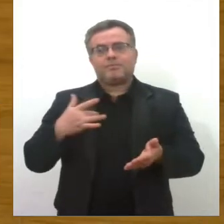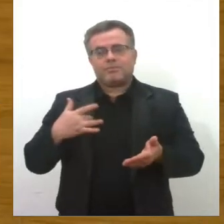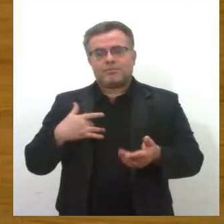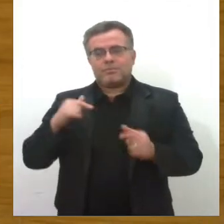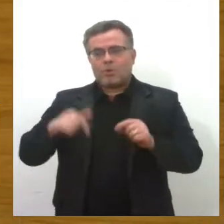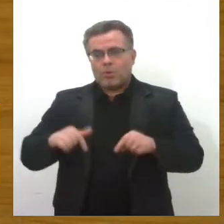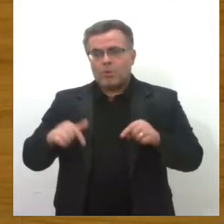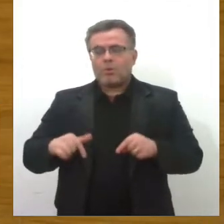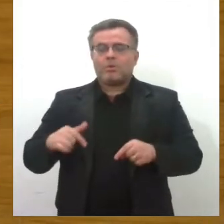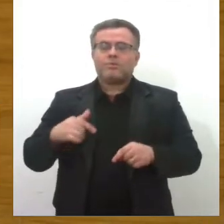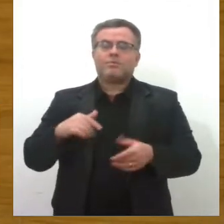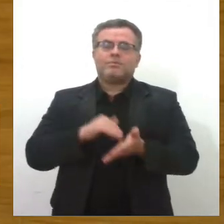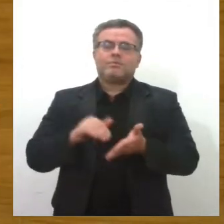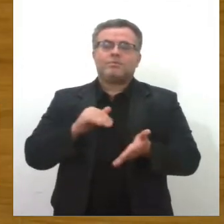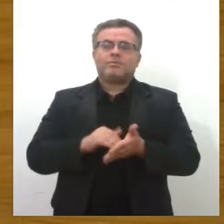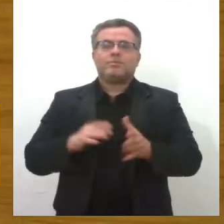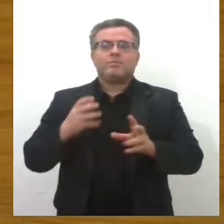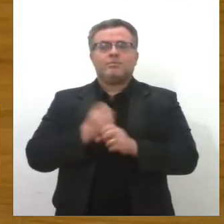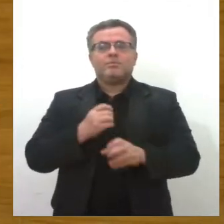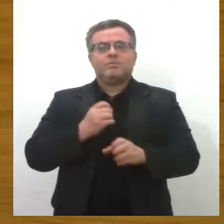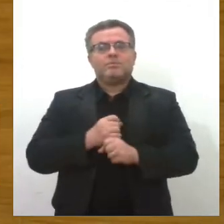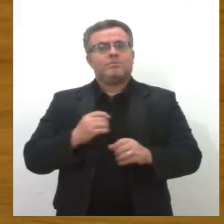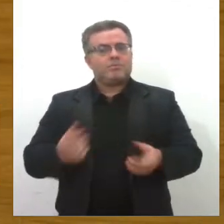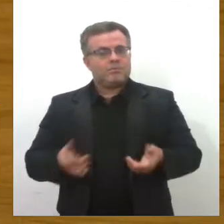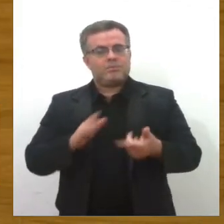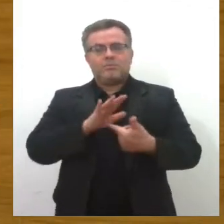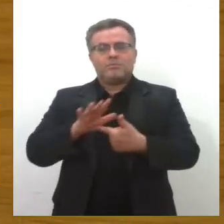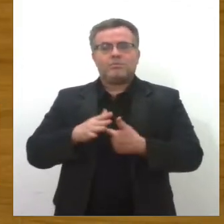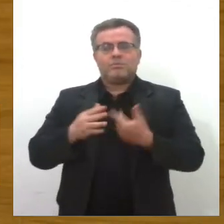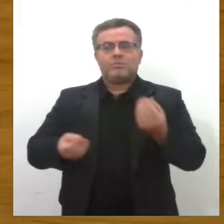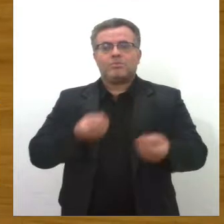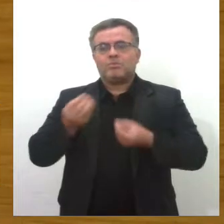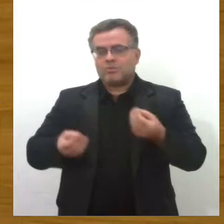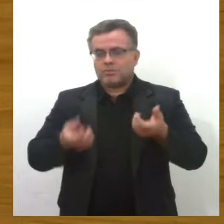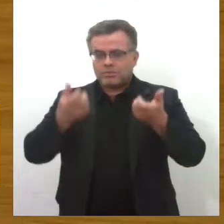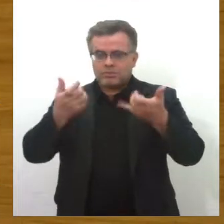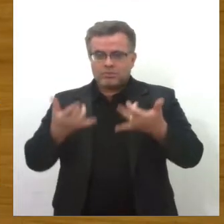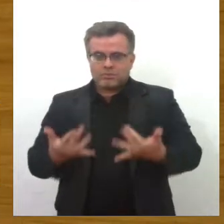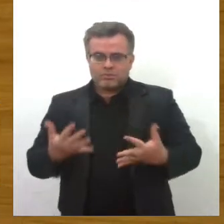Queiroz também fez um balanço das receitas, despesas e investimentos da pasta